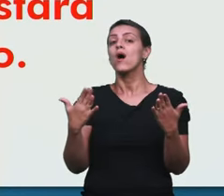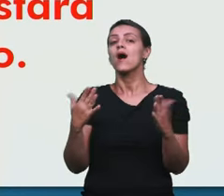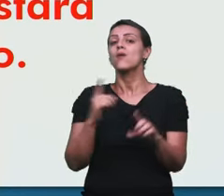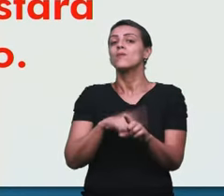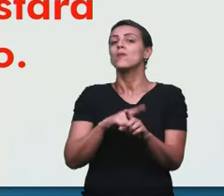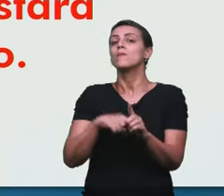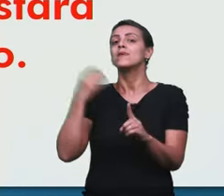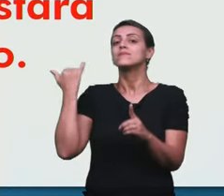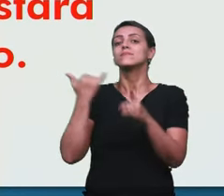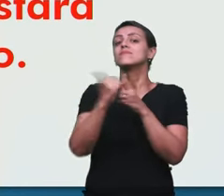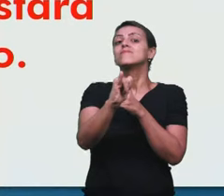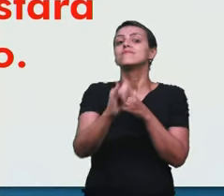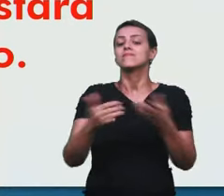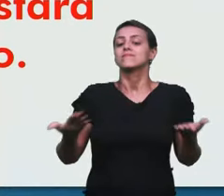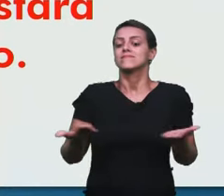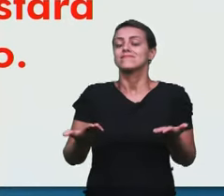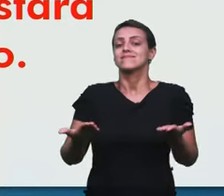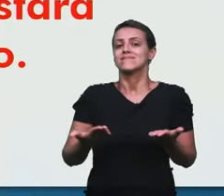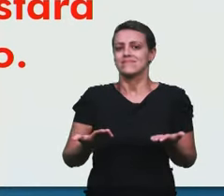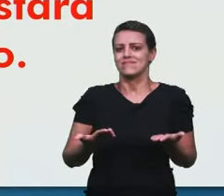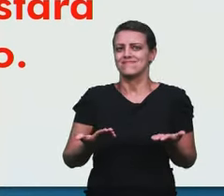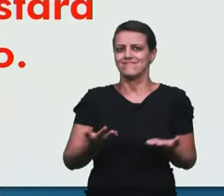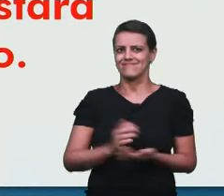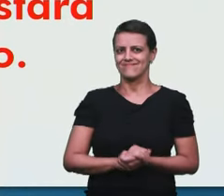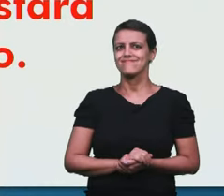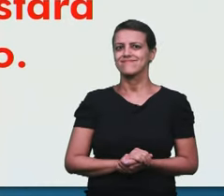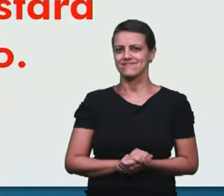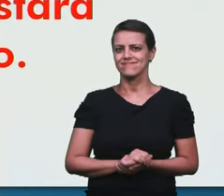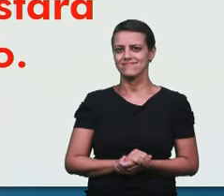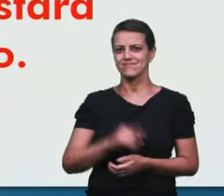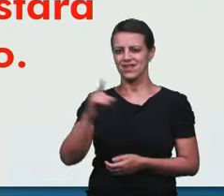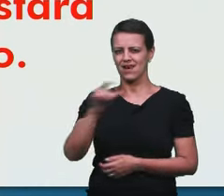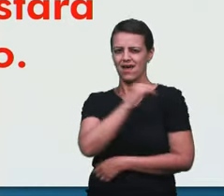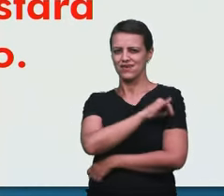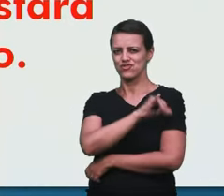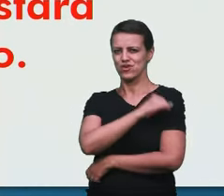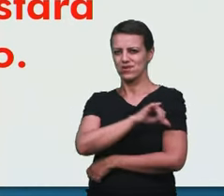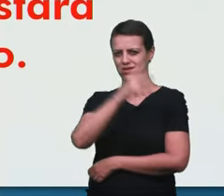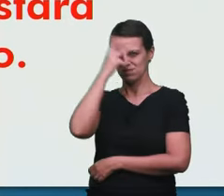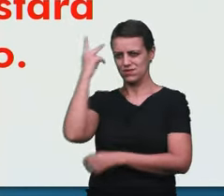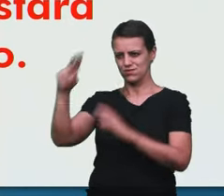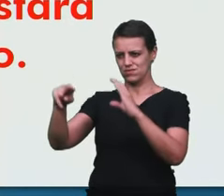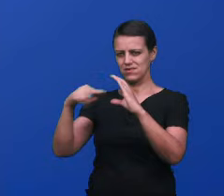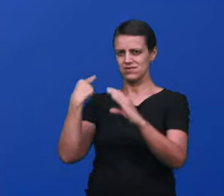Mateus Rezende. Ele é diácono da nossa igreja em Duque de Caxias, no estado do Rio de Janeiro.